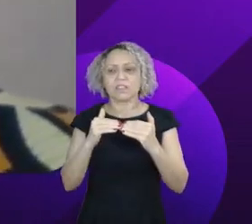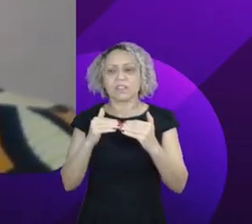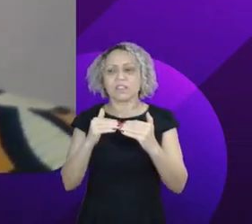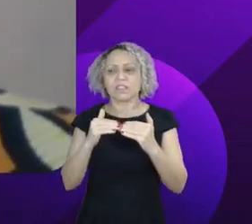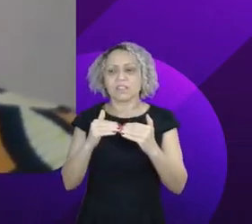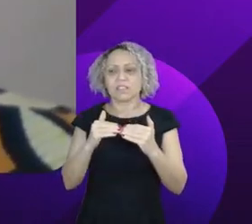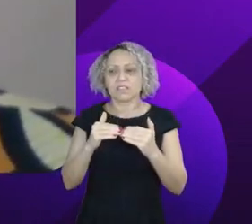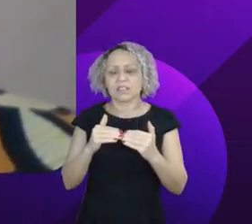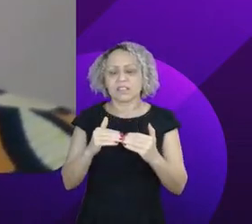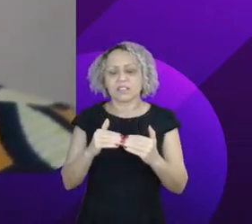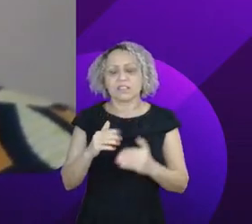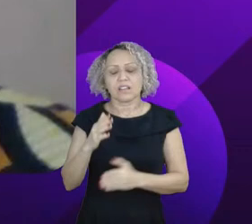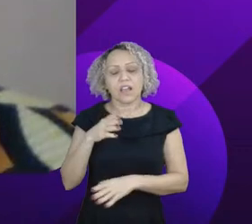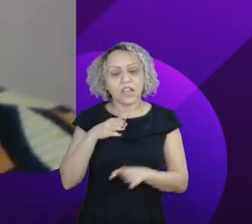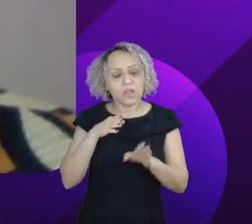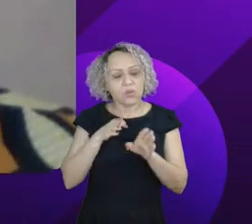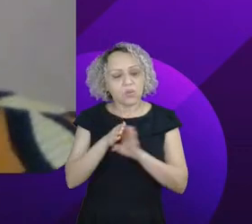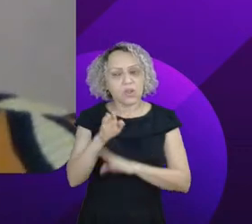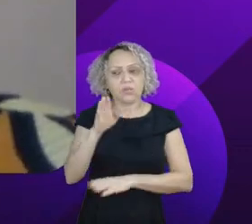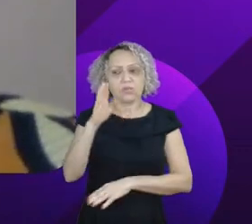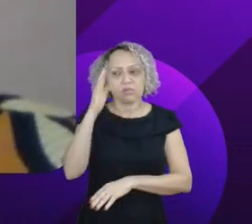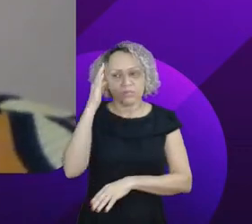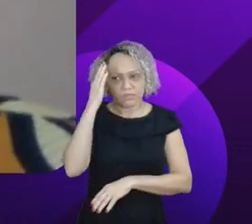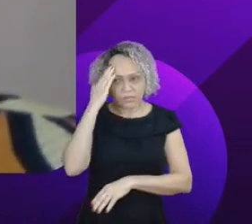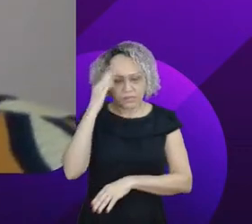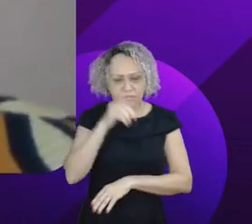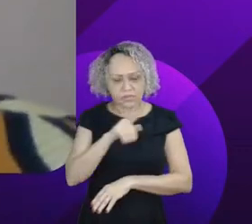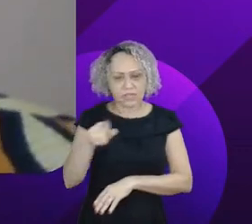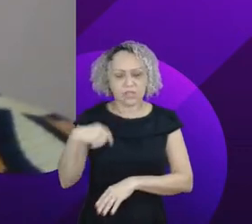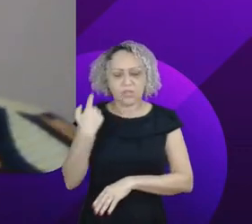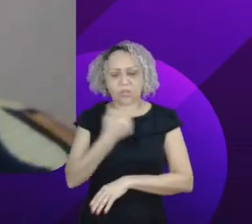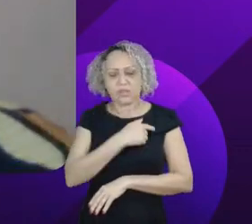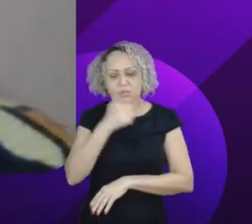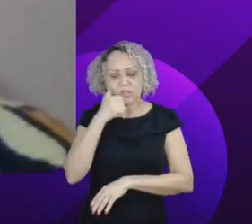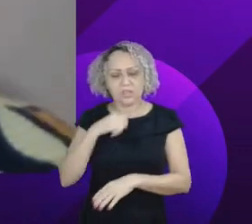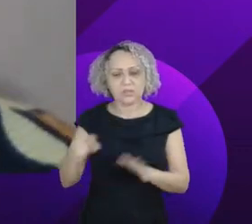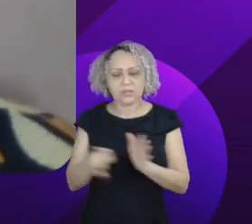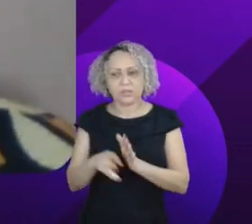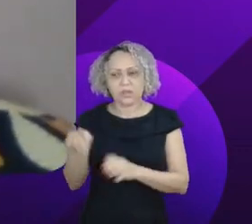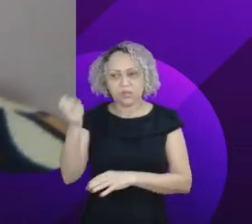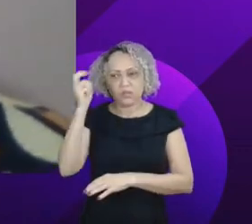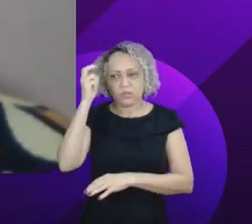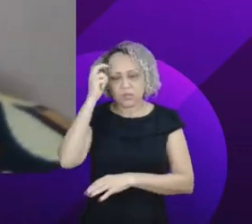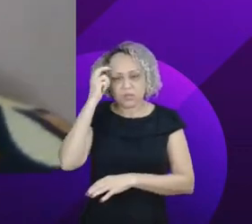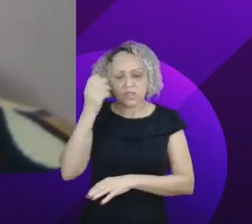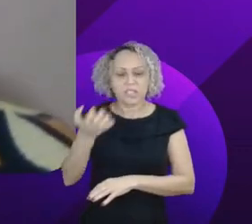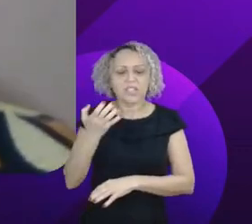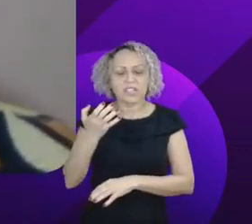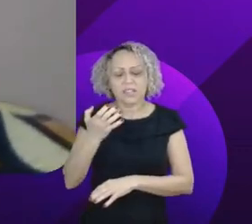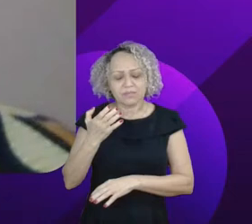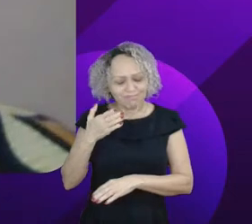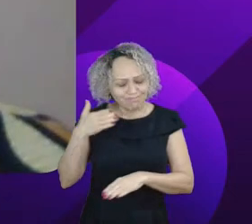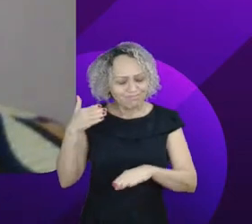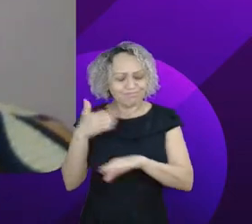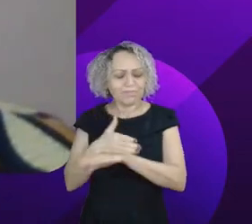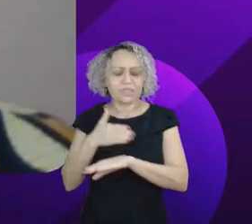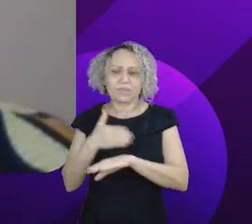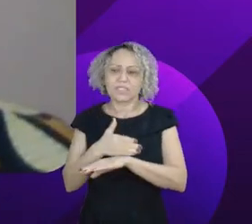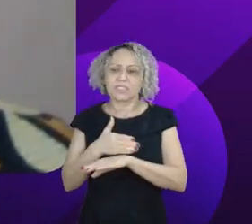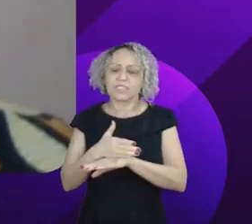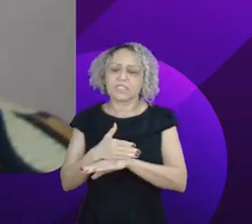trago isso para as mulheres. Nós, enquanto mulheres da cultura, queremos estar cada vez mais presentes. E essa é uma luta